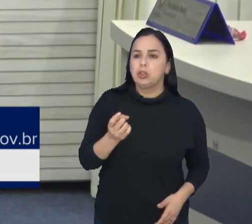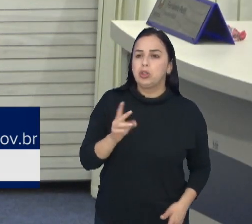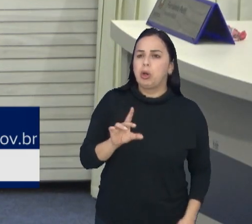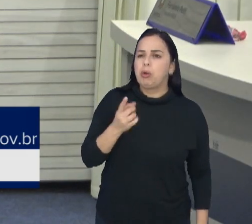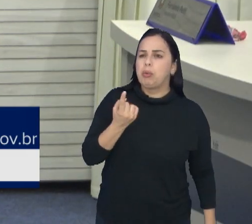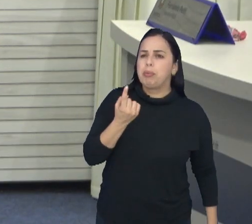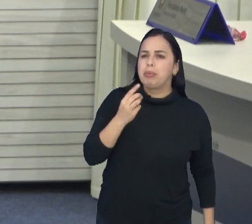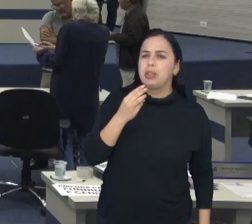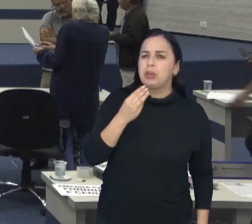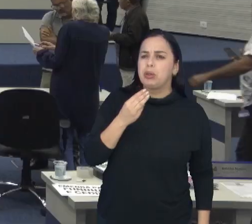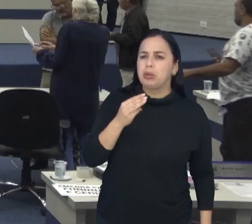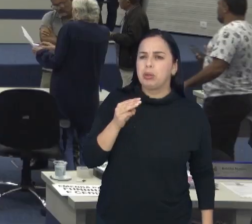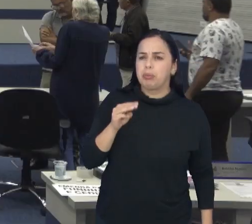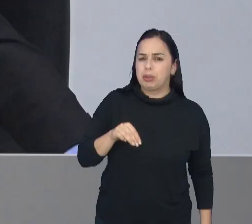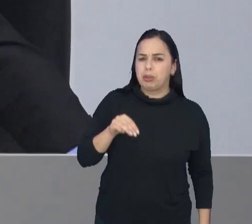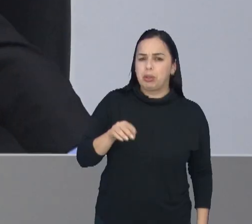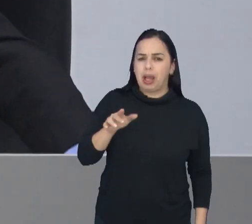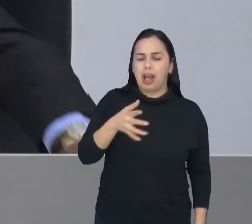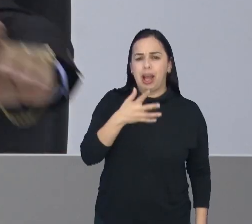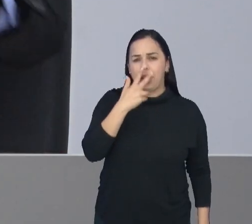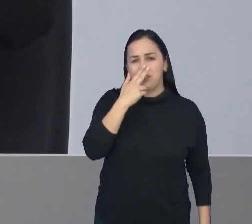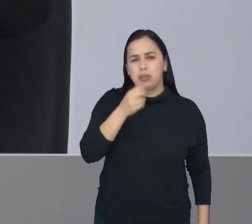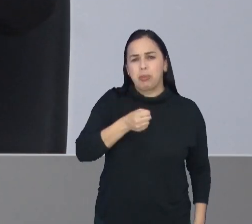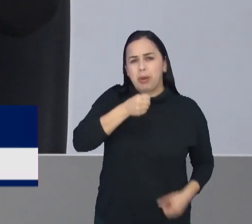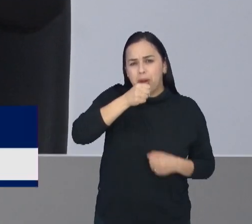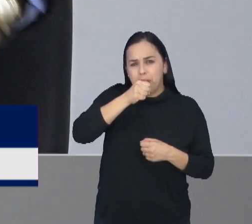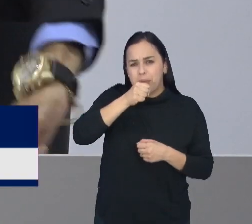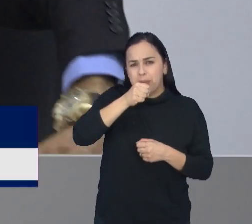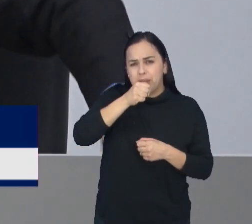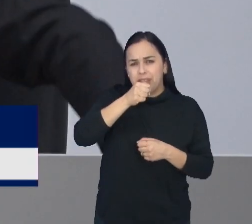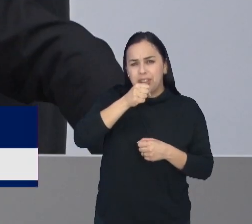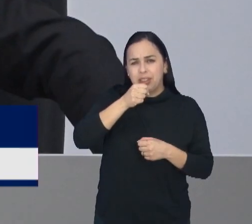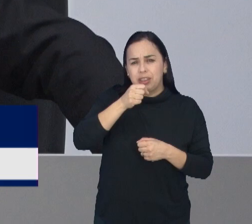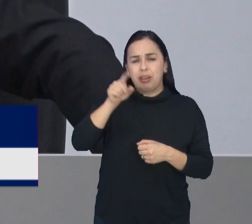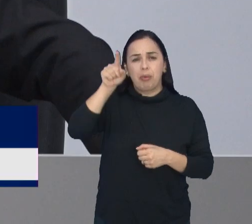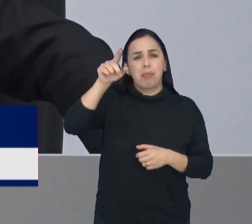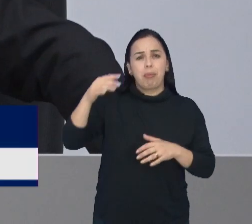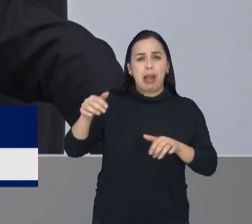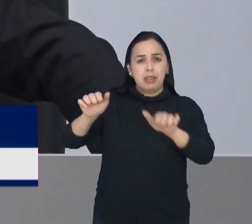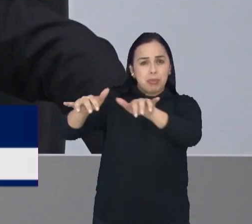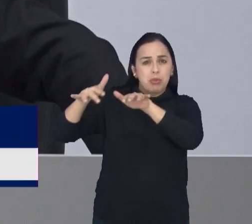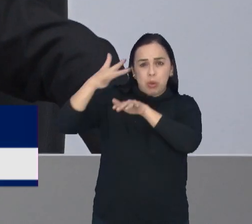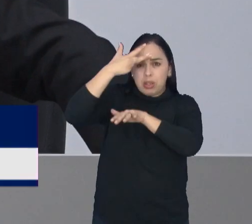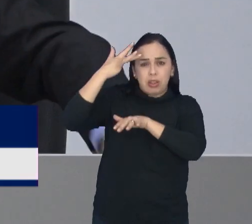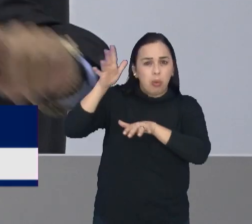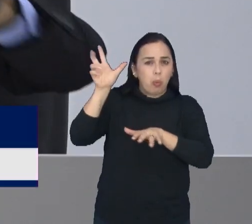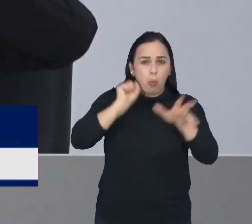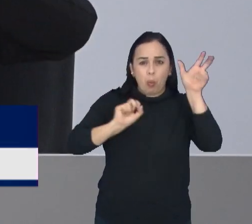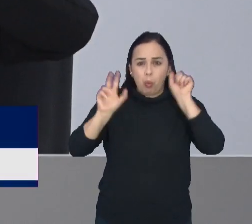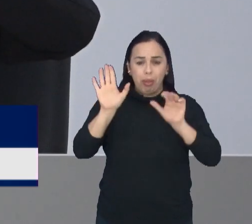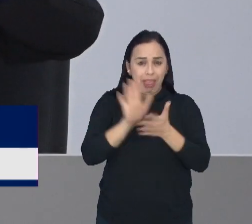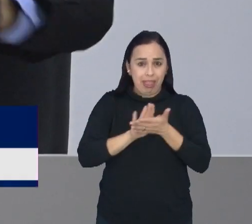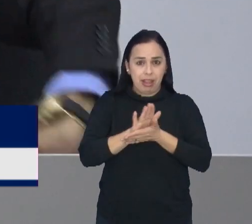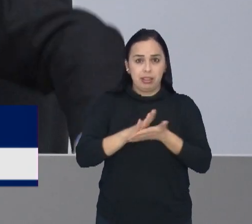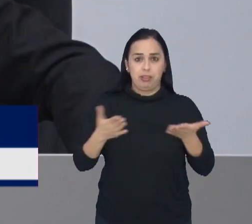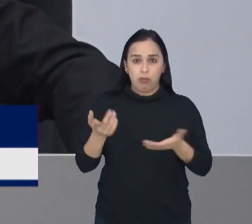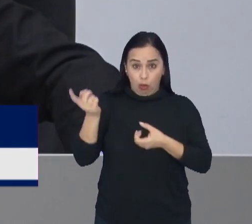acho que o microfone do vereador Walter Reich está baixo, o pessoal lá em cima não estão ouvindo. Já